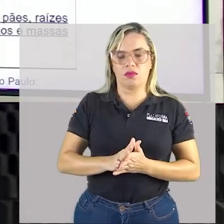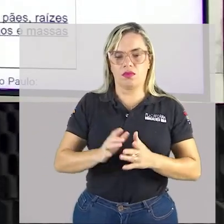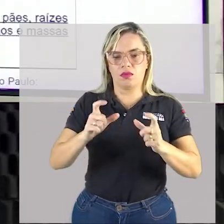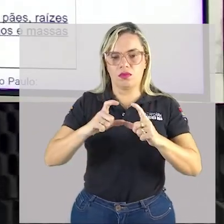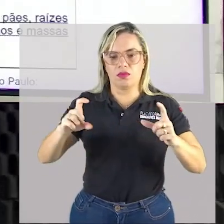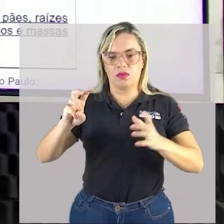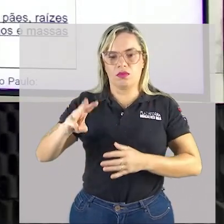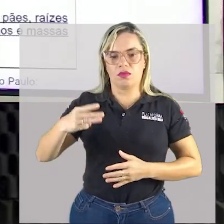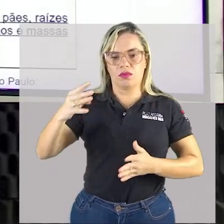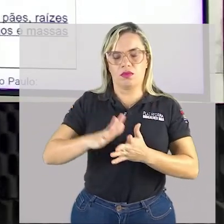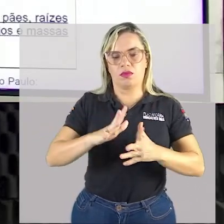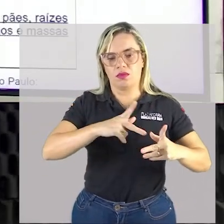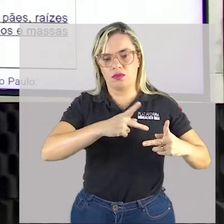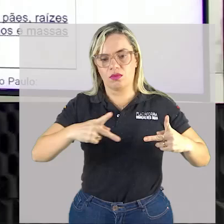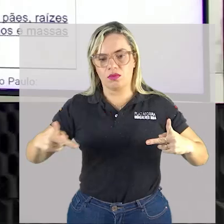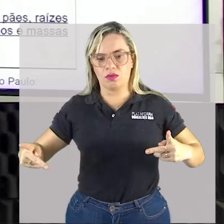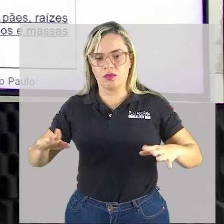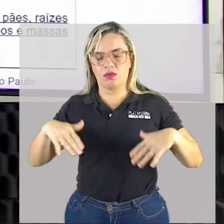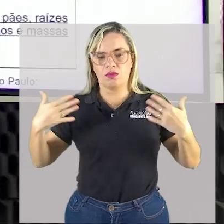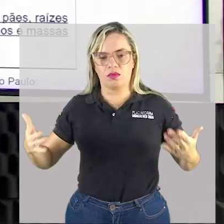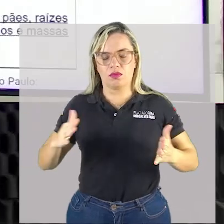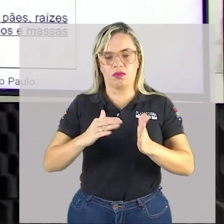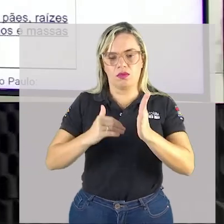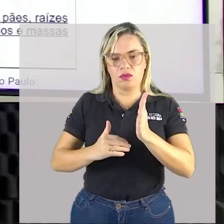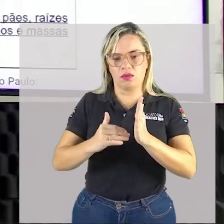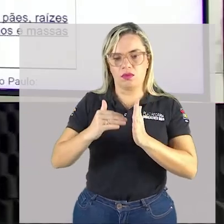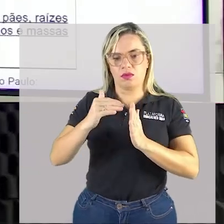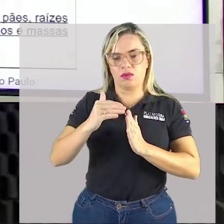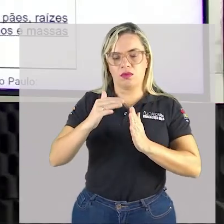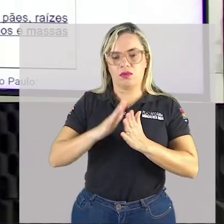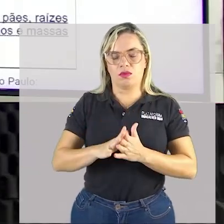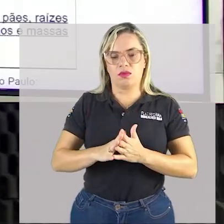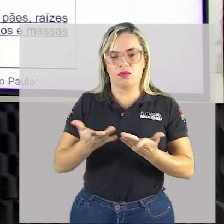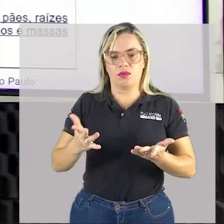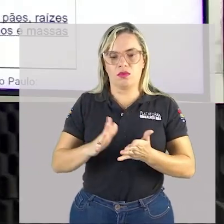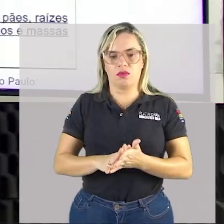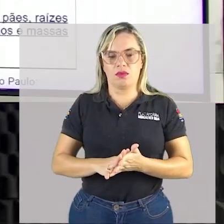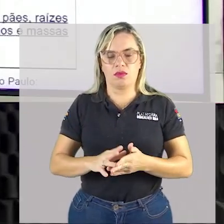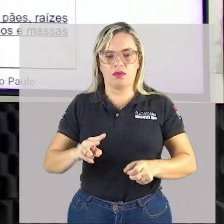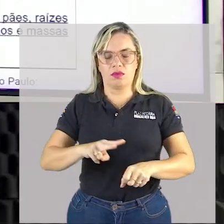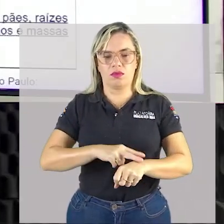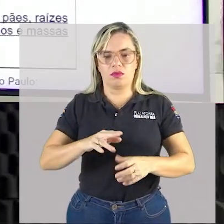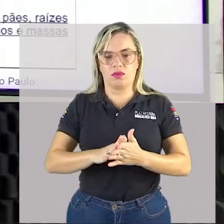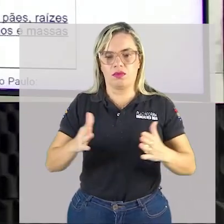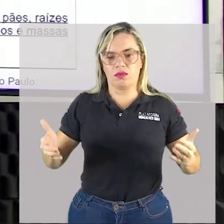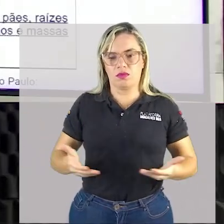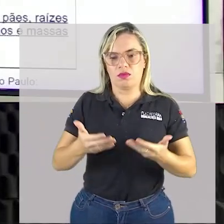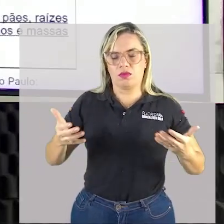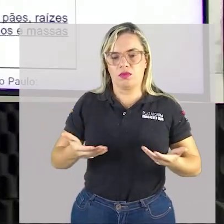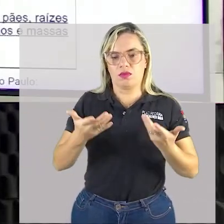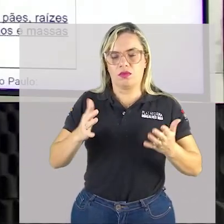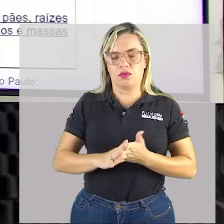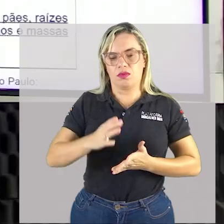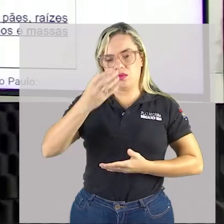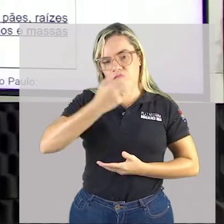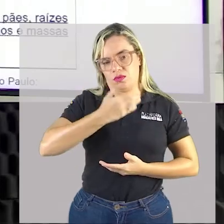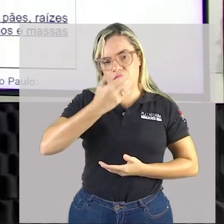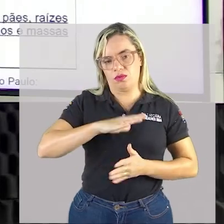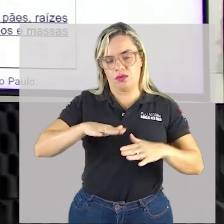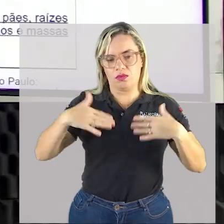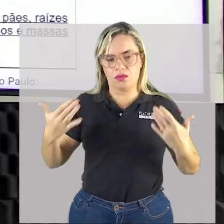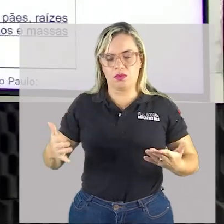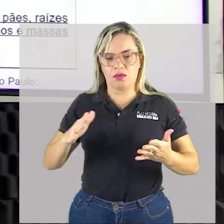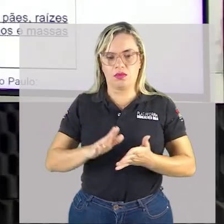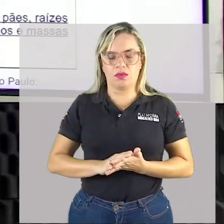as proteínas, e aumentar esse nível 2 aqui, ó, hortaliças e frutas, tá? Que